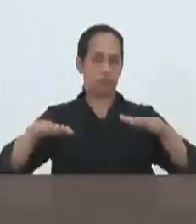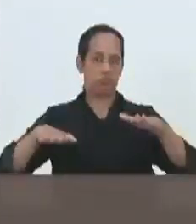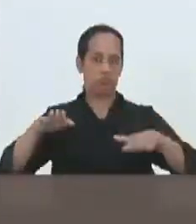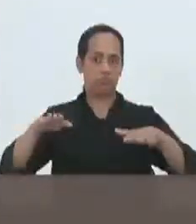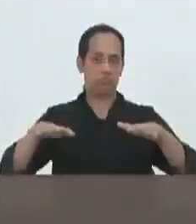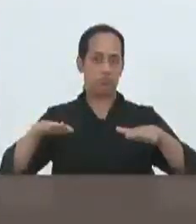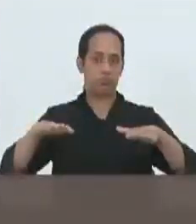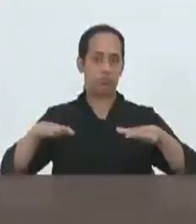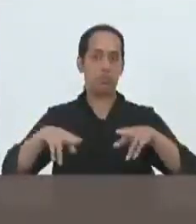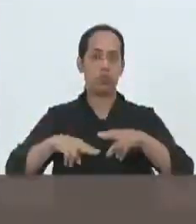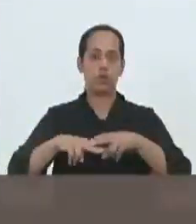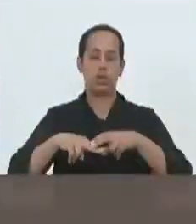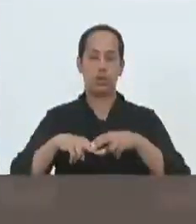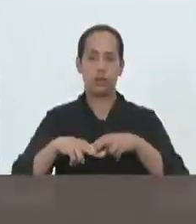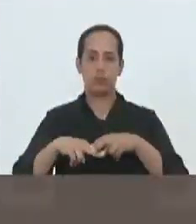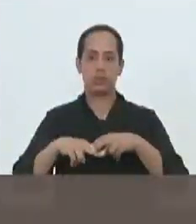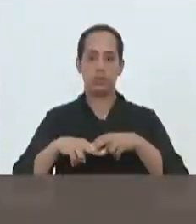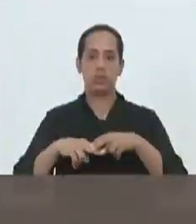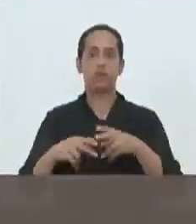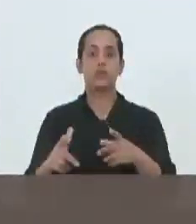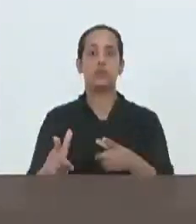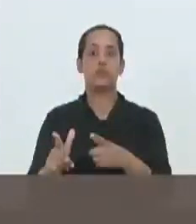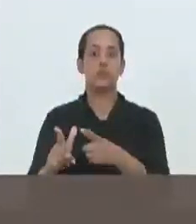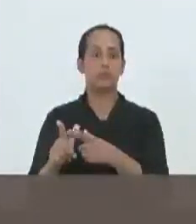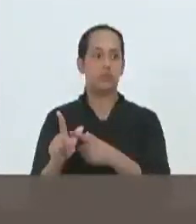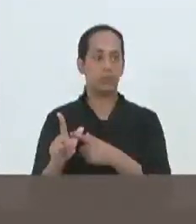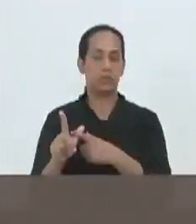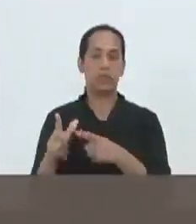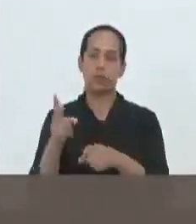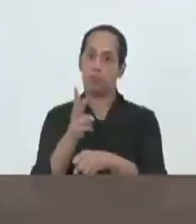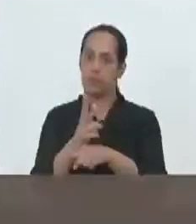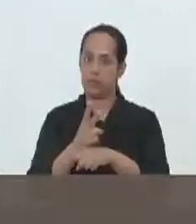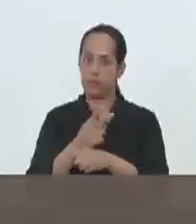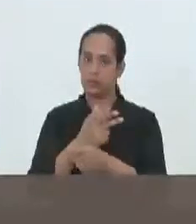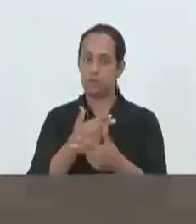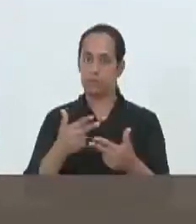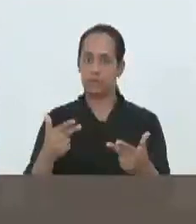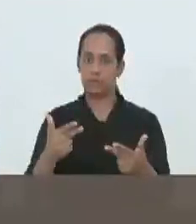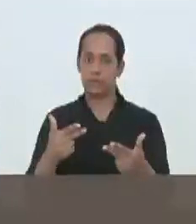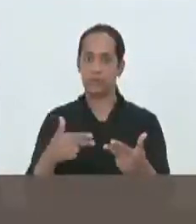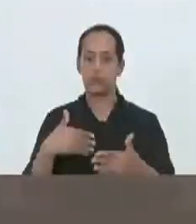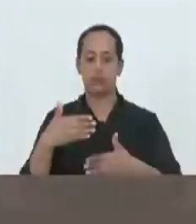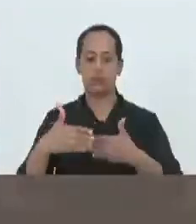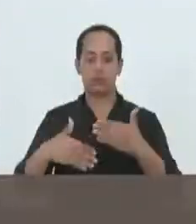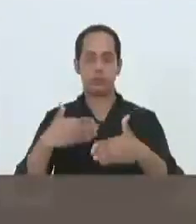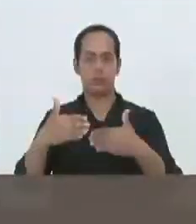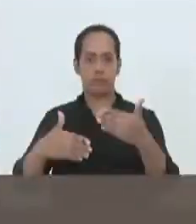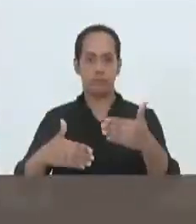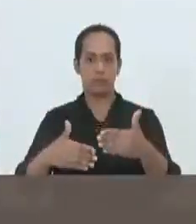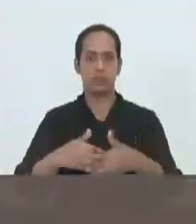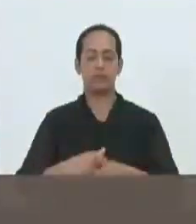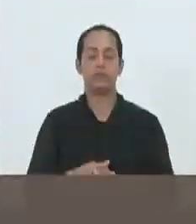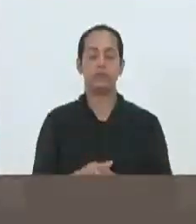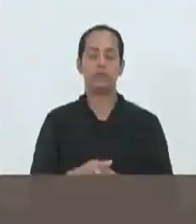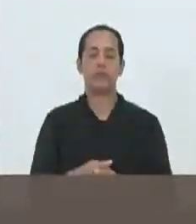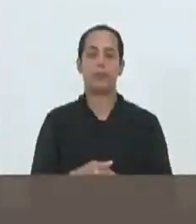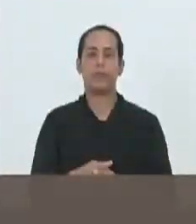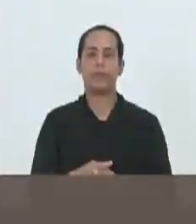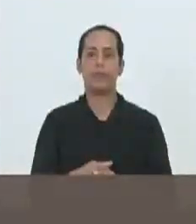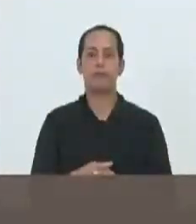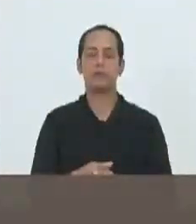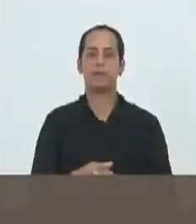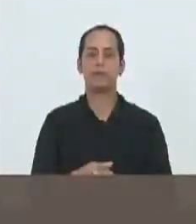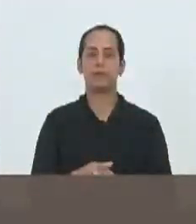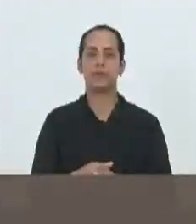gente Tomou Oi ao longo do tempo ao longo do tempo vou responder a a a a